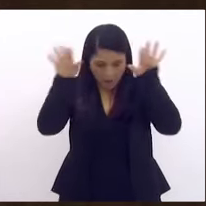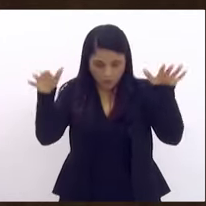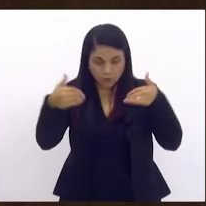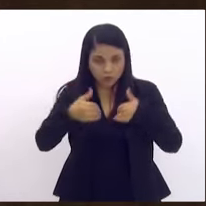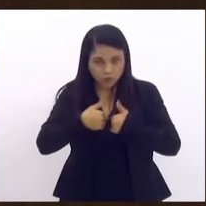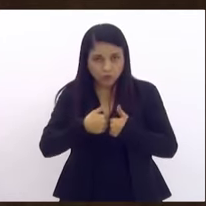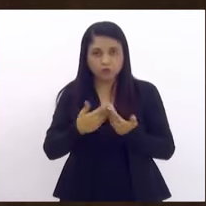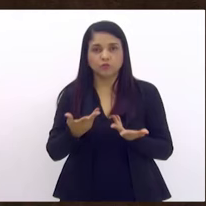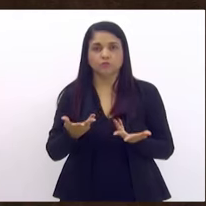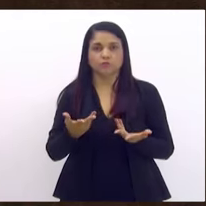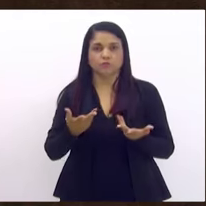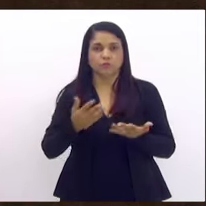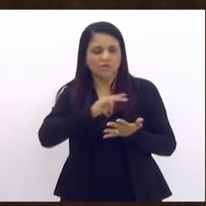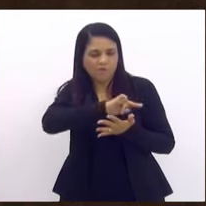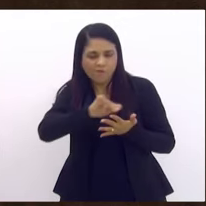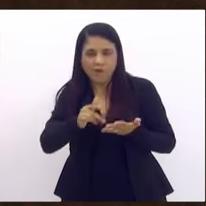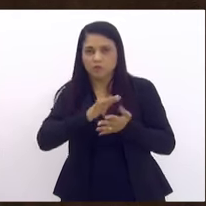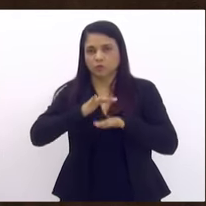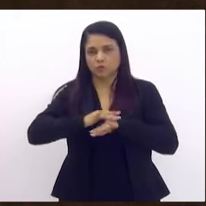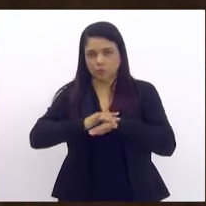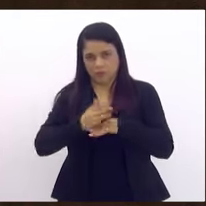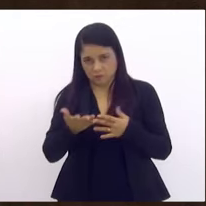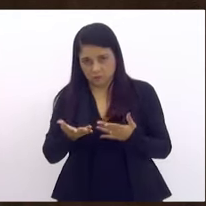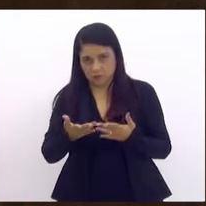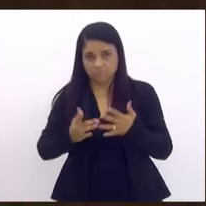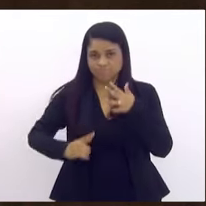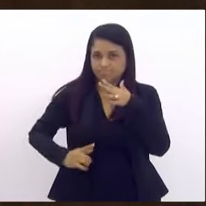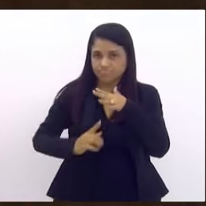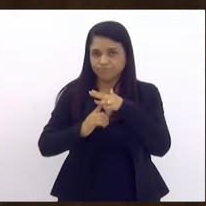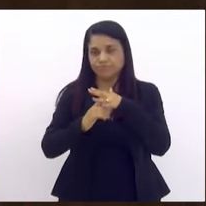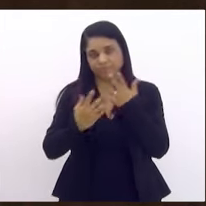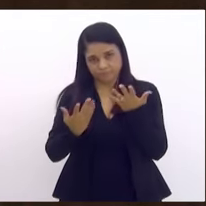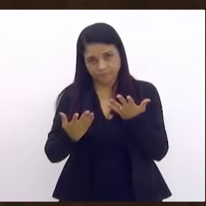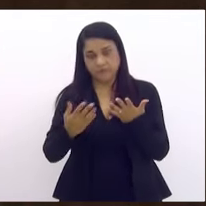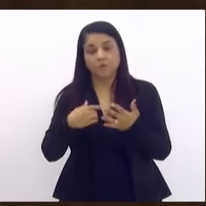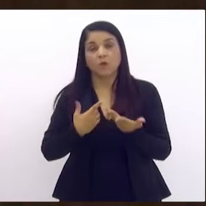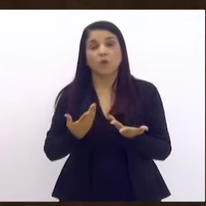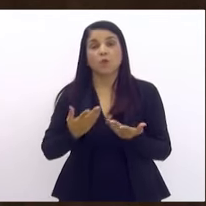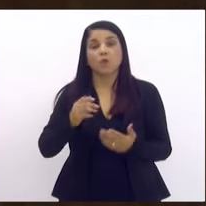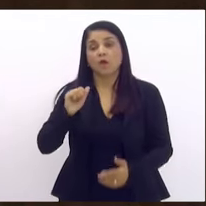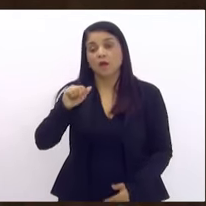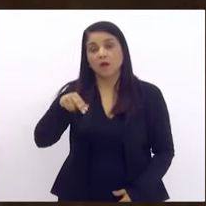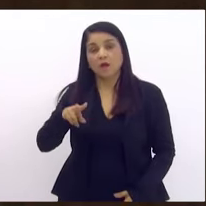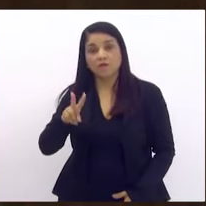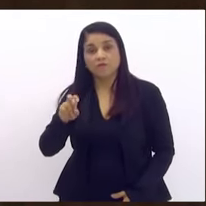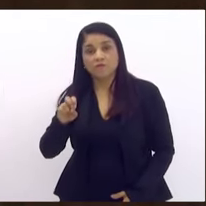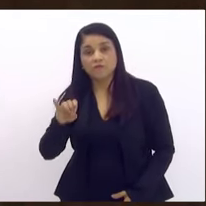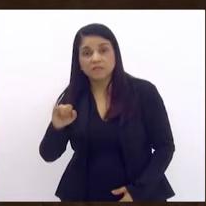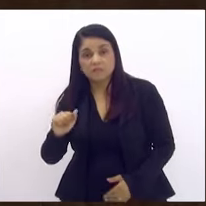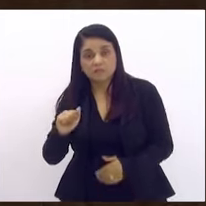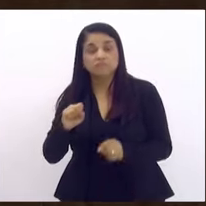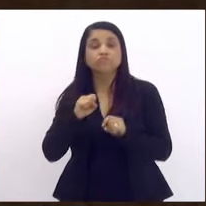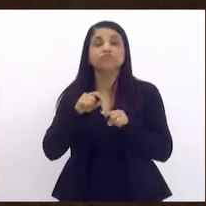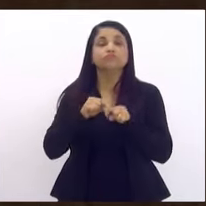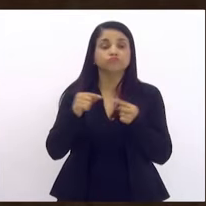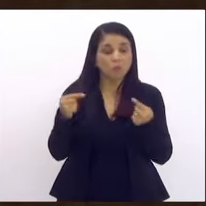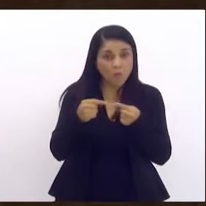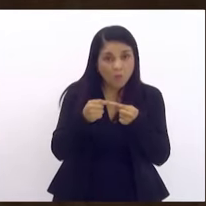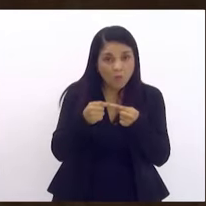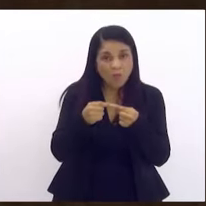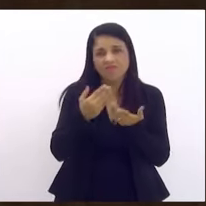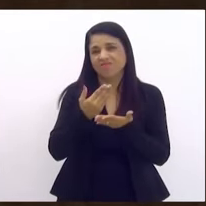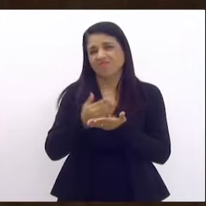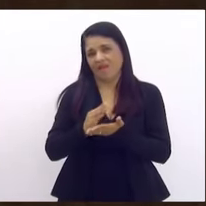O que que a polícia tem a ver com isso nada mas isso a gente resolve depois isso a gente resolve depois o importante é